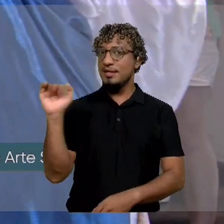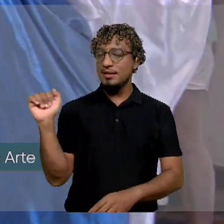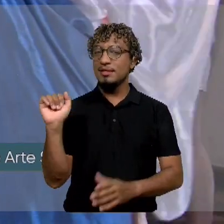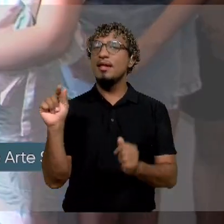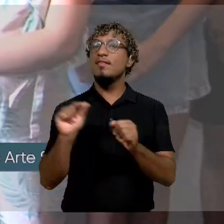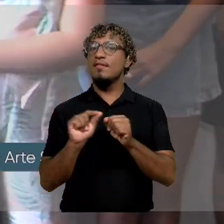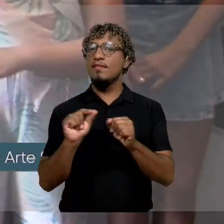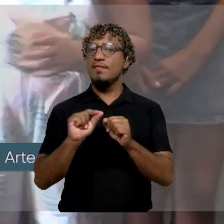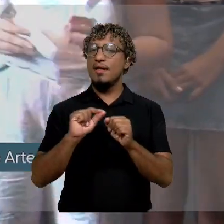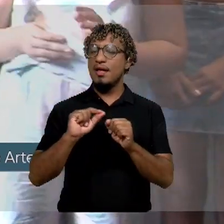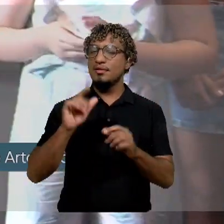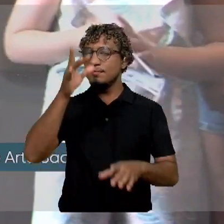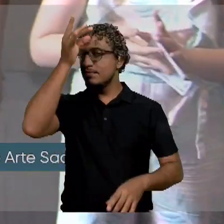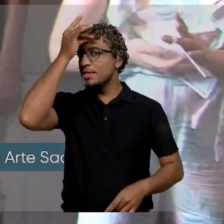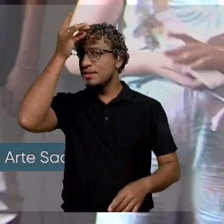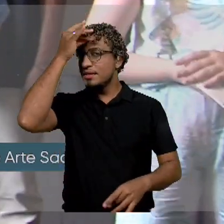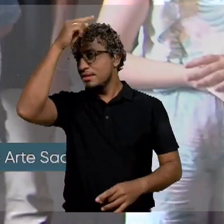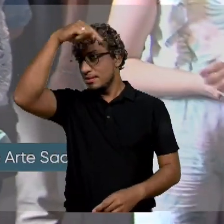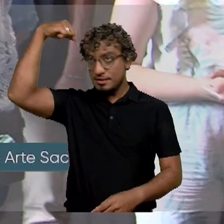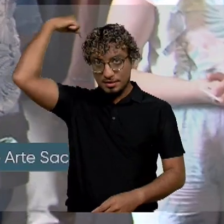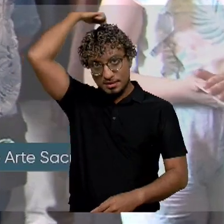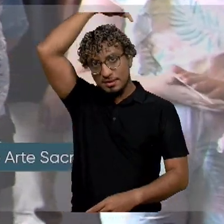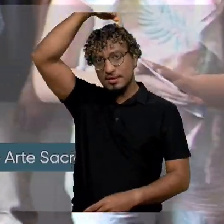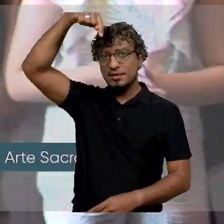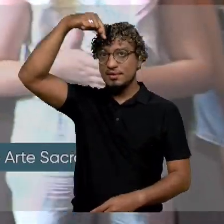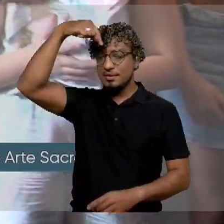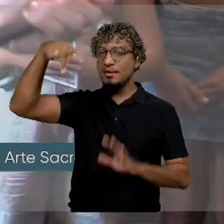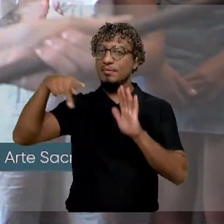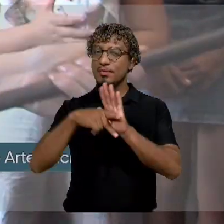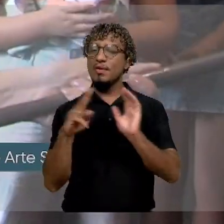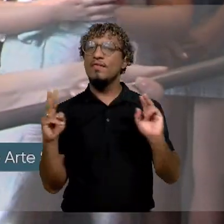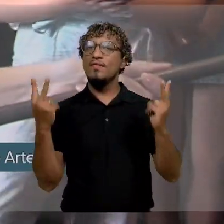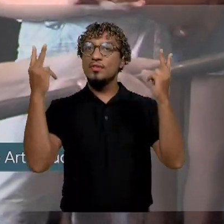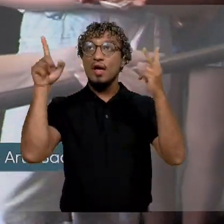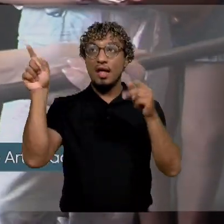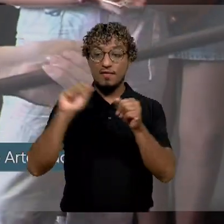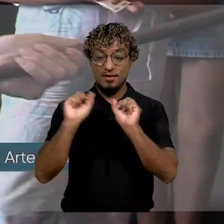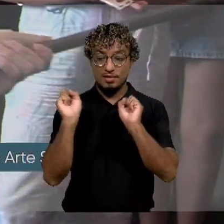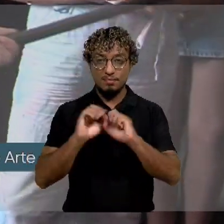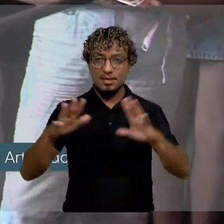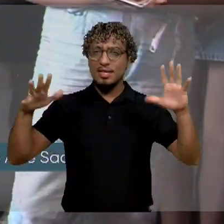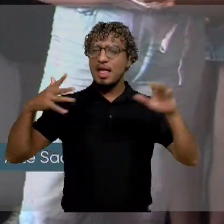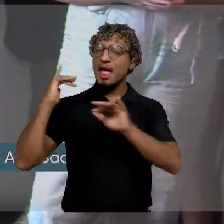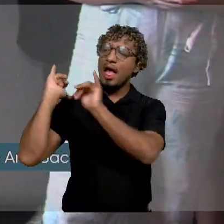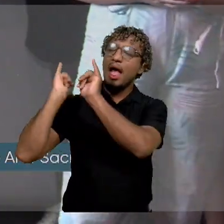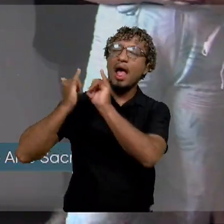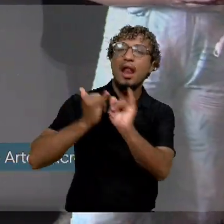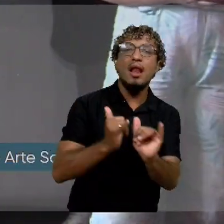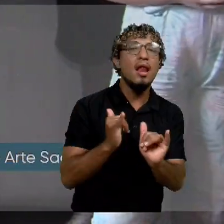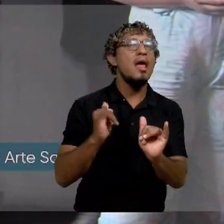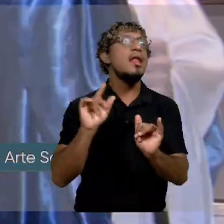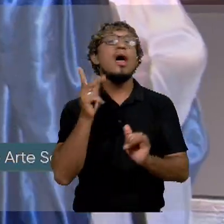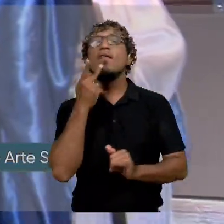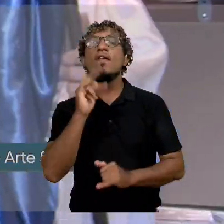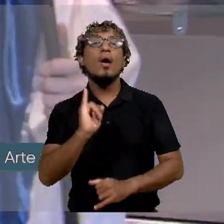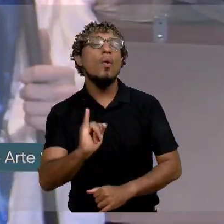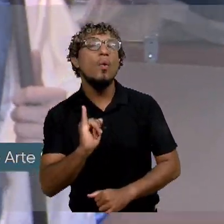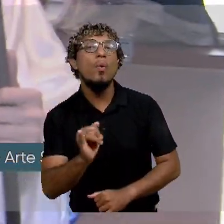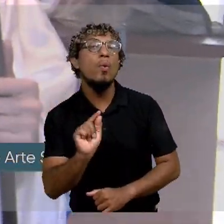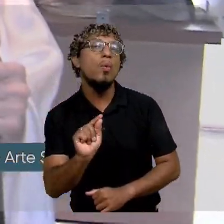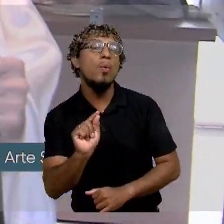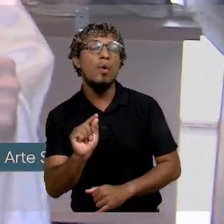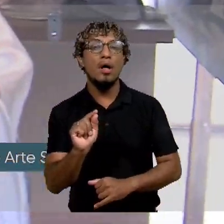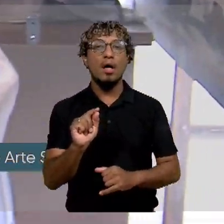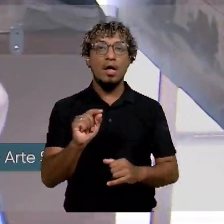São Luís. É ela que realiza o milagre de Guaxinduba. A lenda diz que a santa transformou areia em pólvora, o que